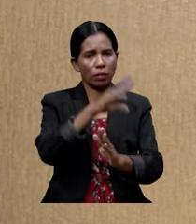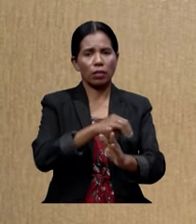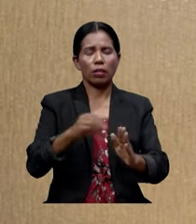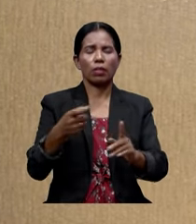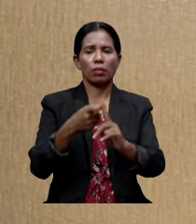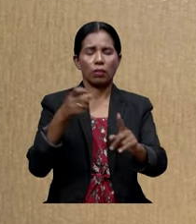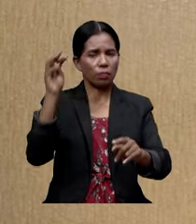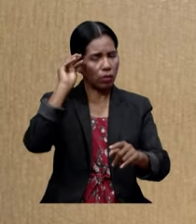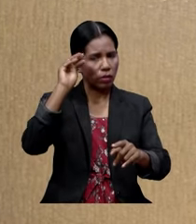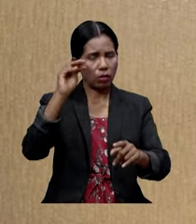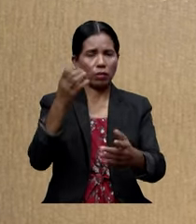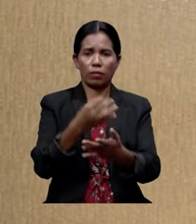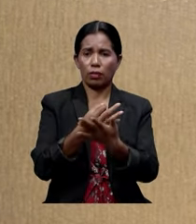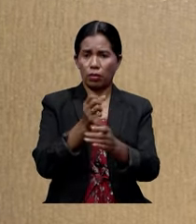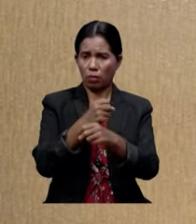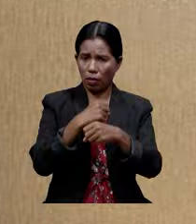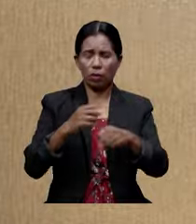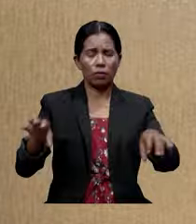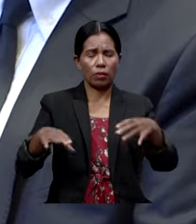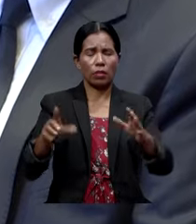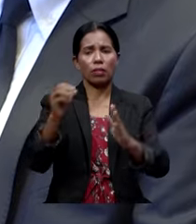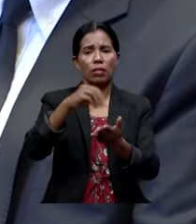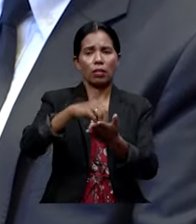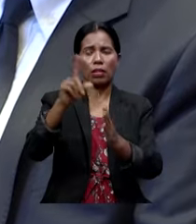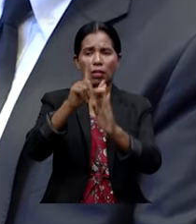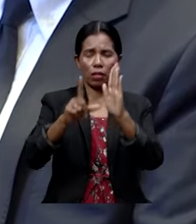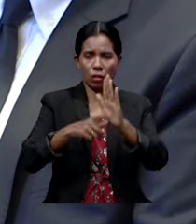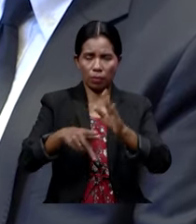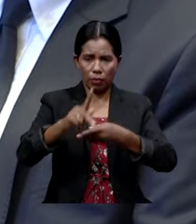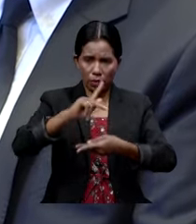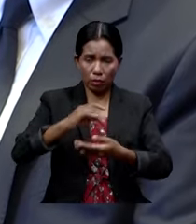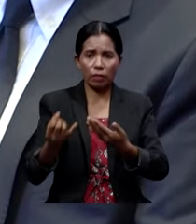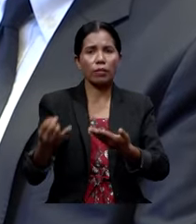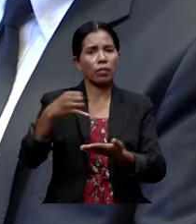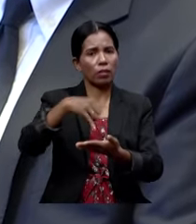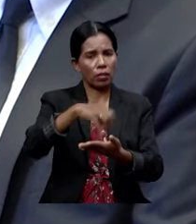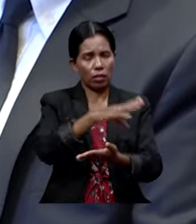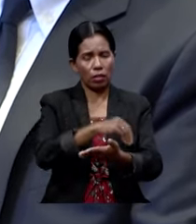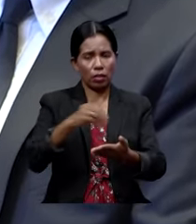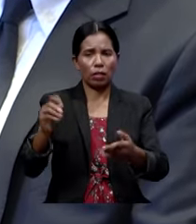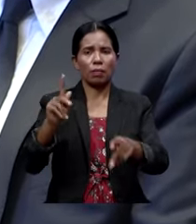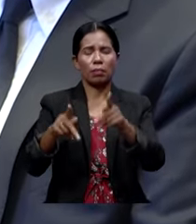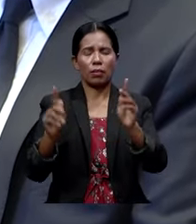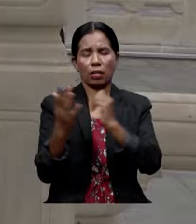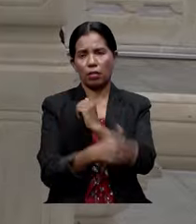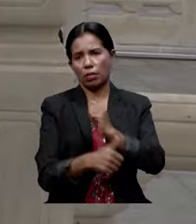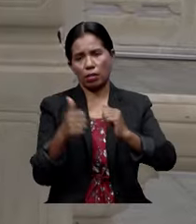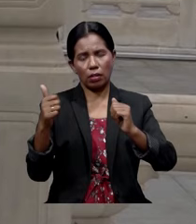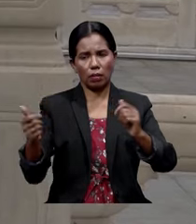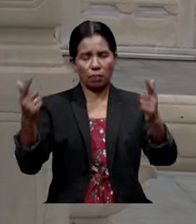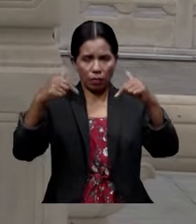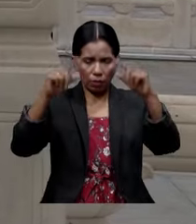competente, atuhal esforço, onde cria lei de proteção e investimento, né? Atu investidor estrangeiro, sira, belema investe e